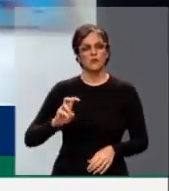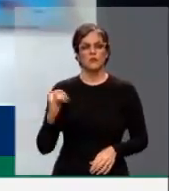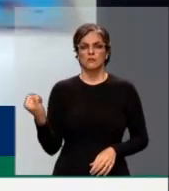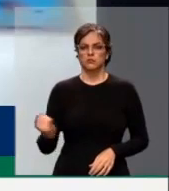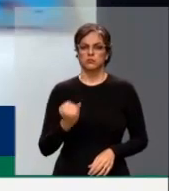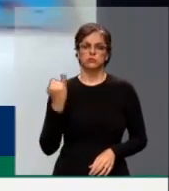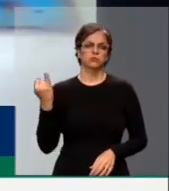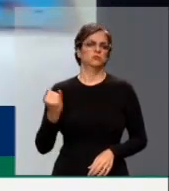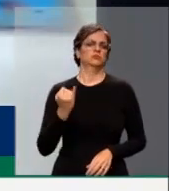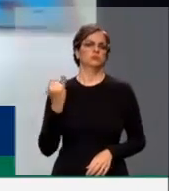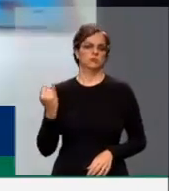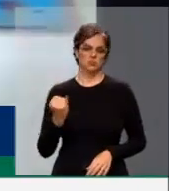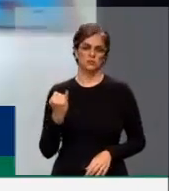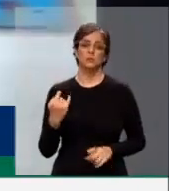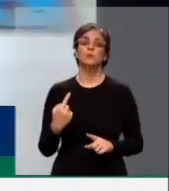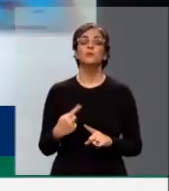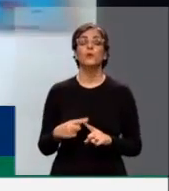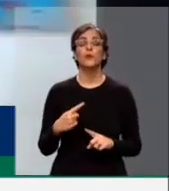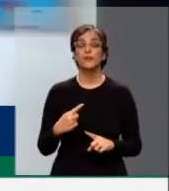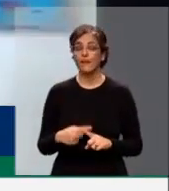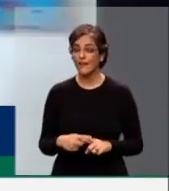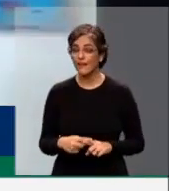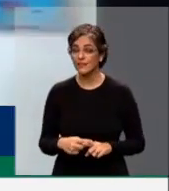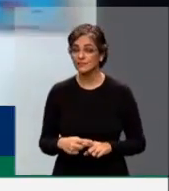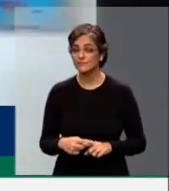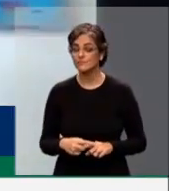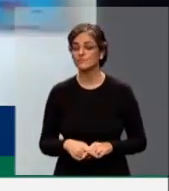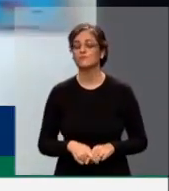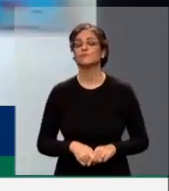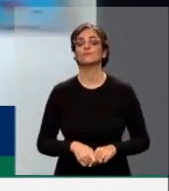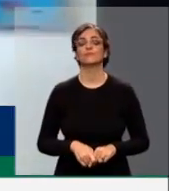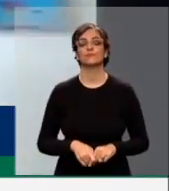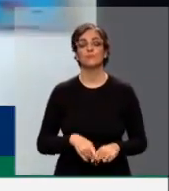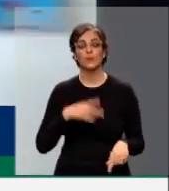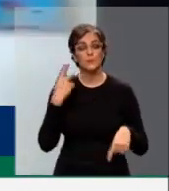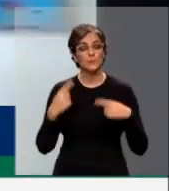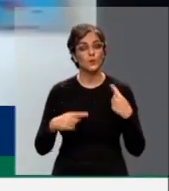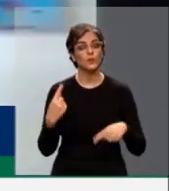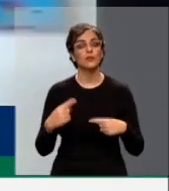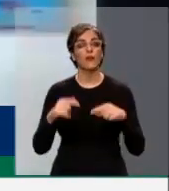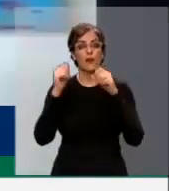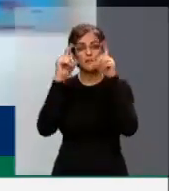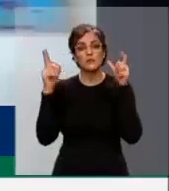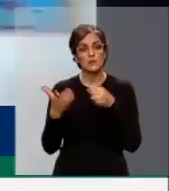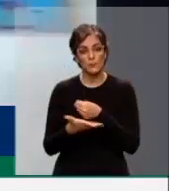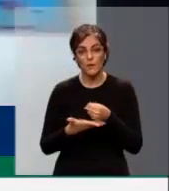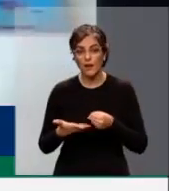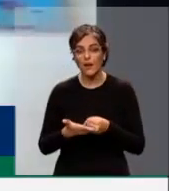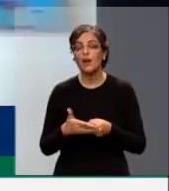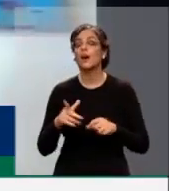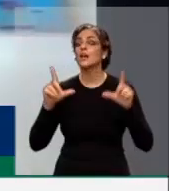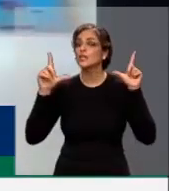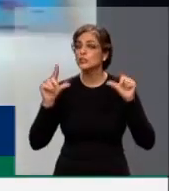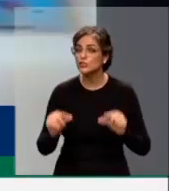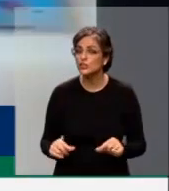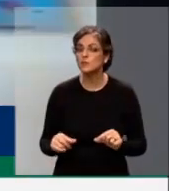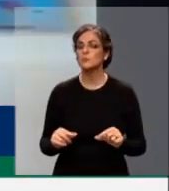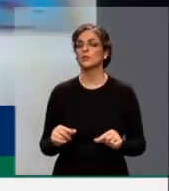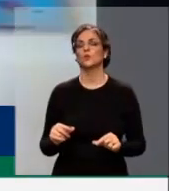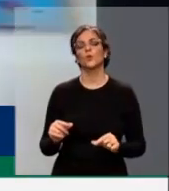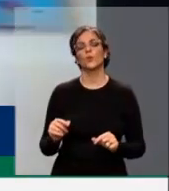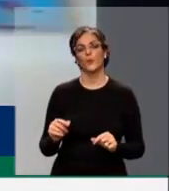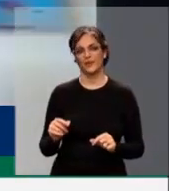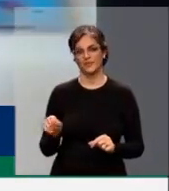importante. Por quê? Porque, para além disso tudo, a política de atenção básica ela reduz a atenção à saúde